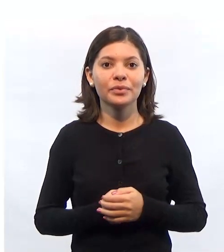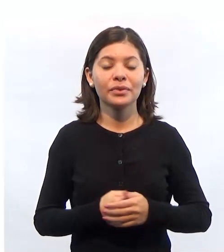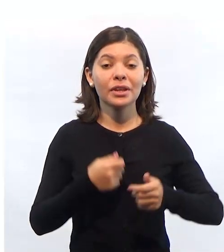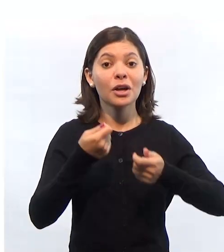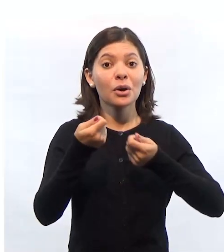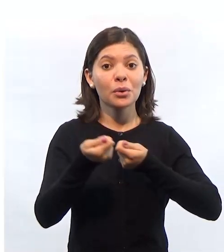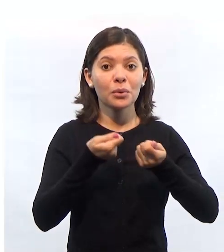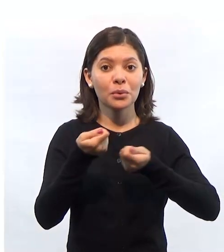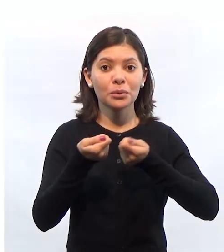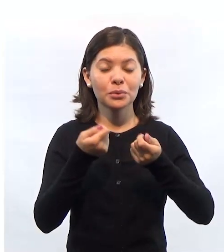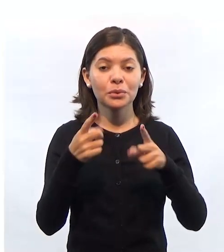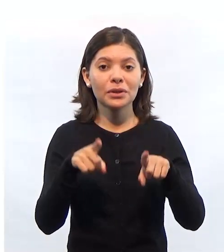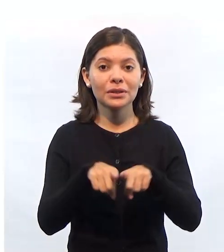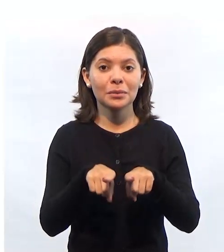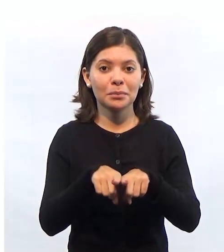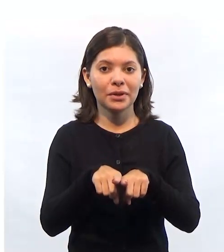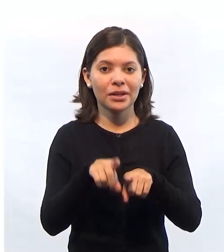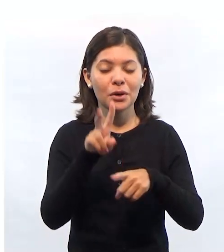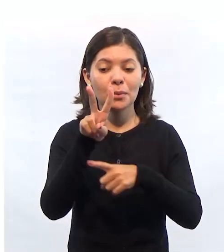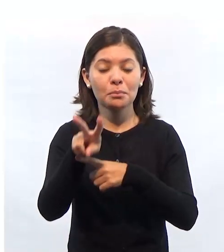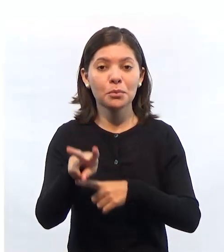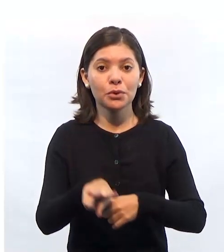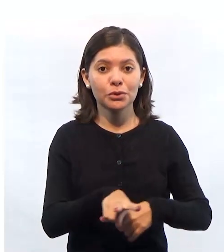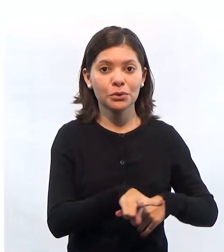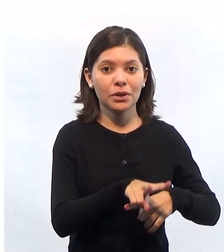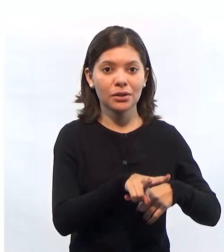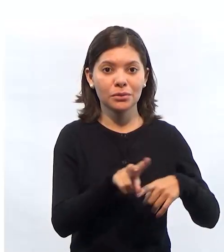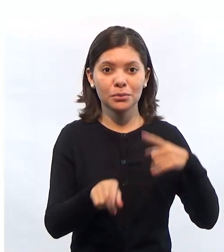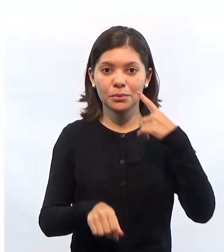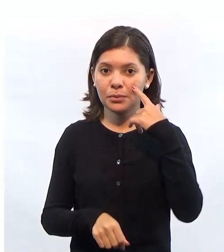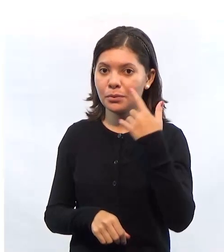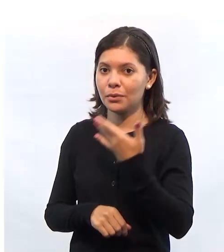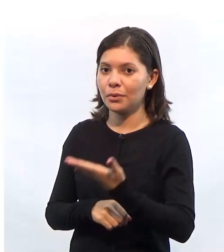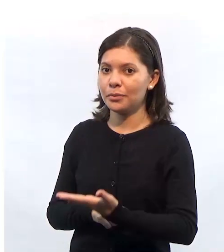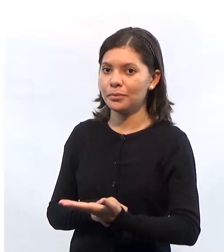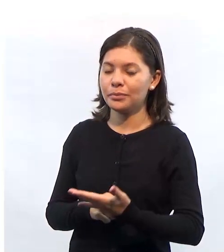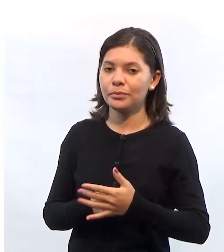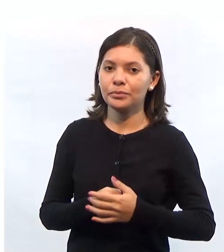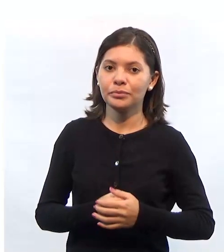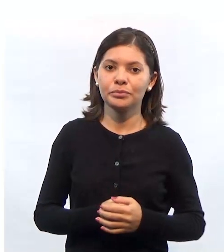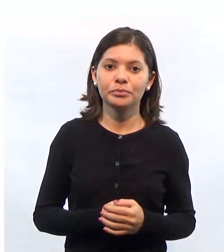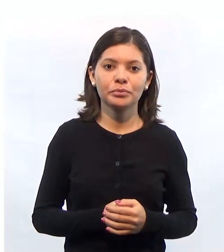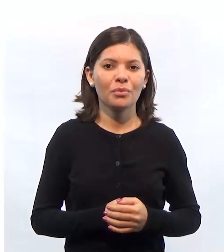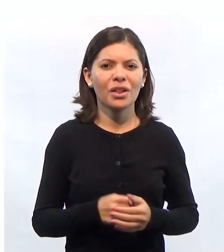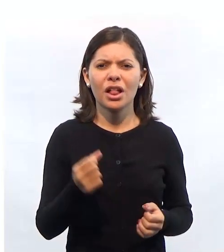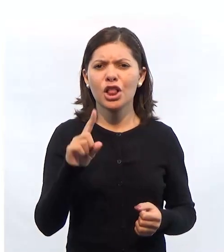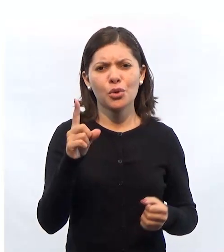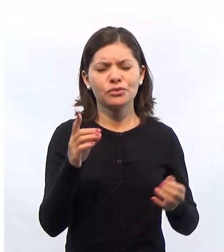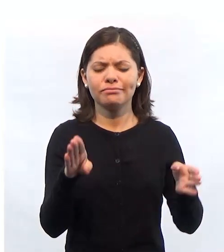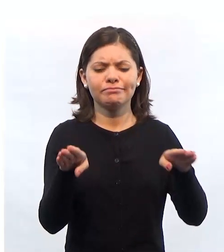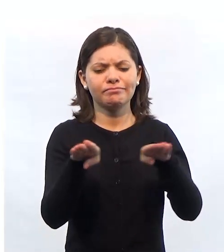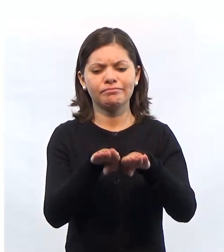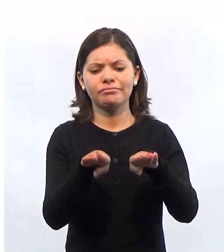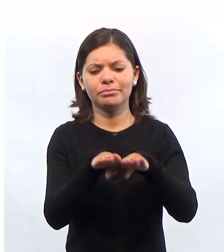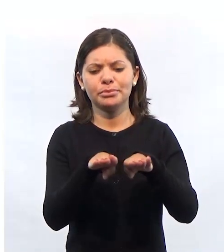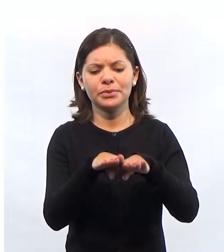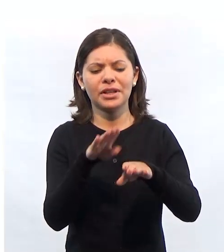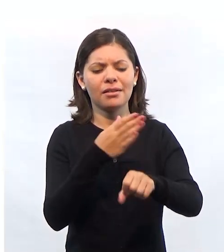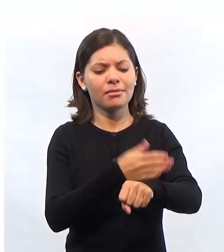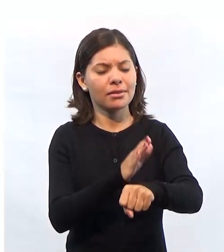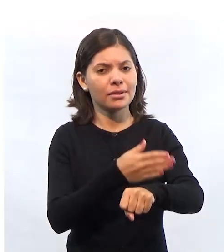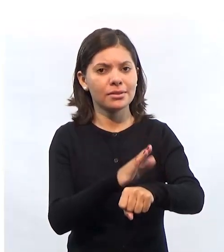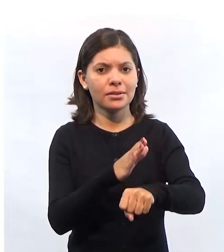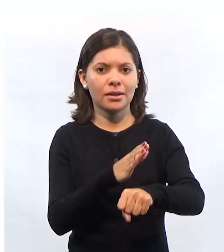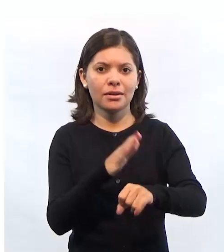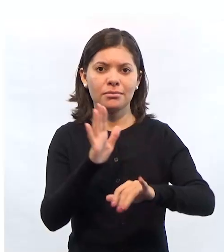monitorado é nessas atividades o controle não foi padronizado e periodicamente testada para avaliar